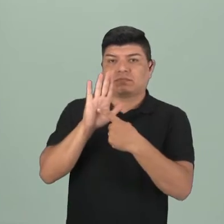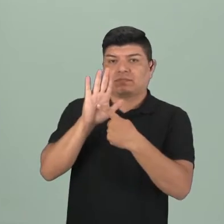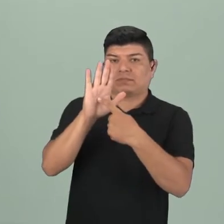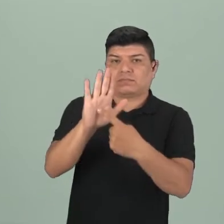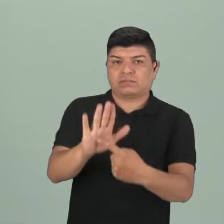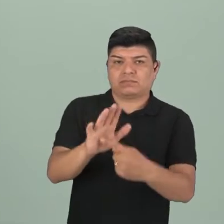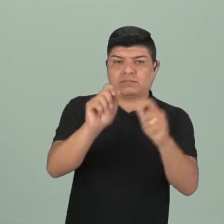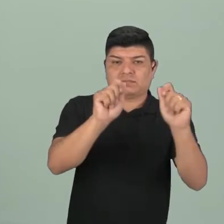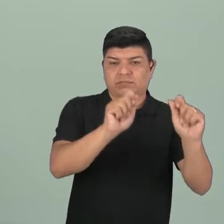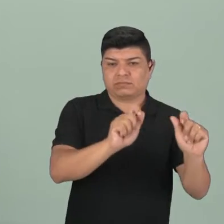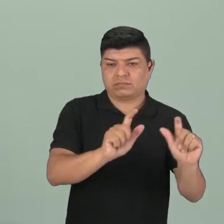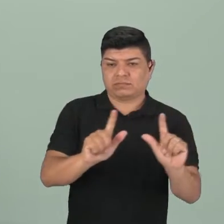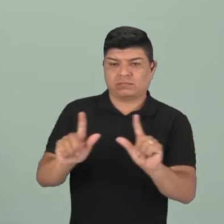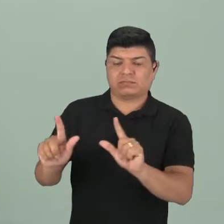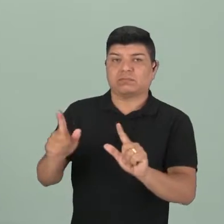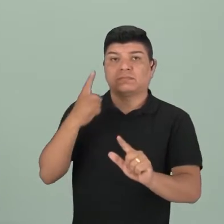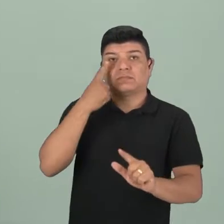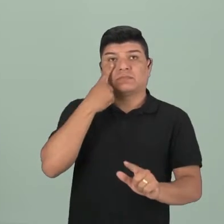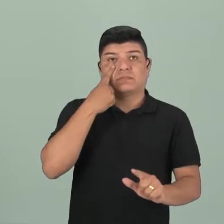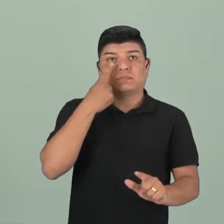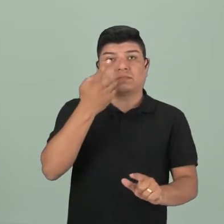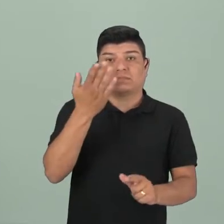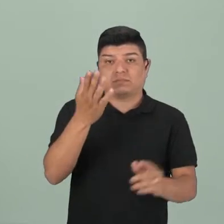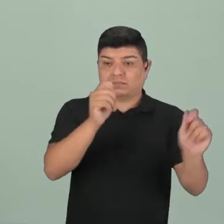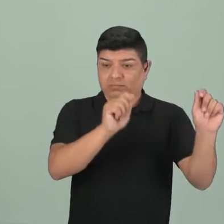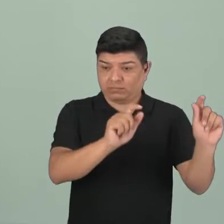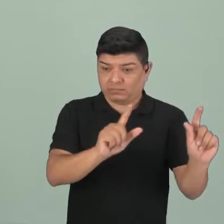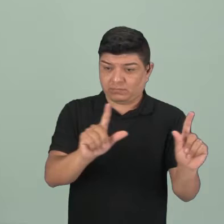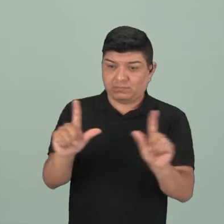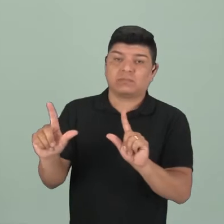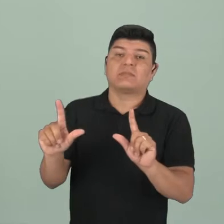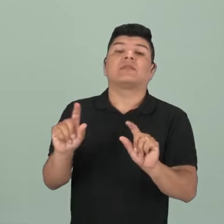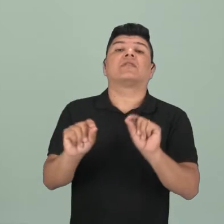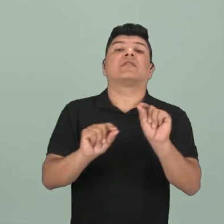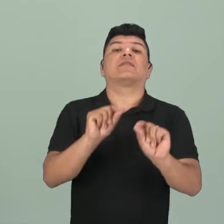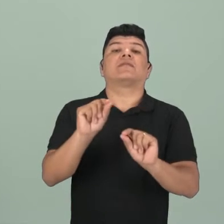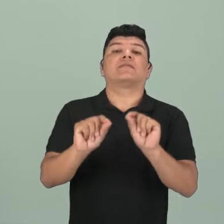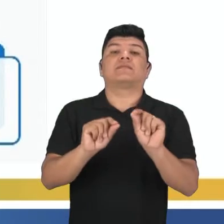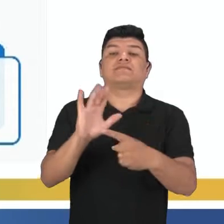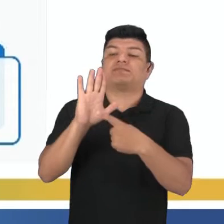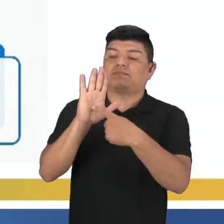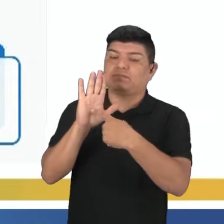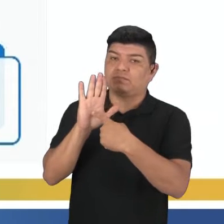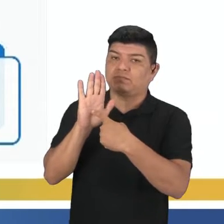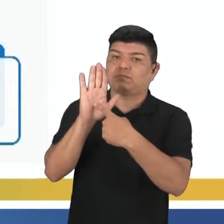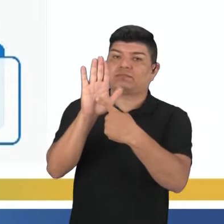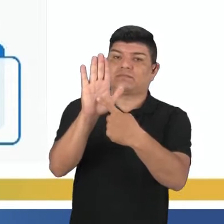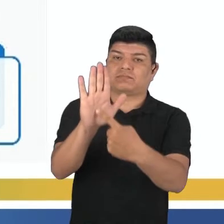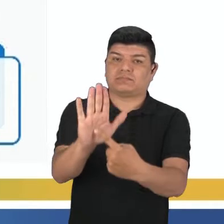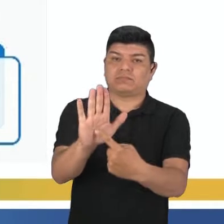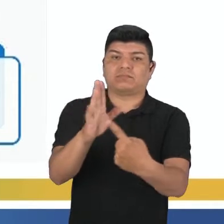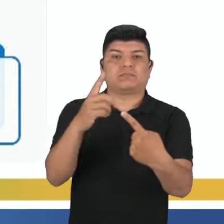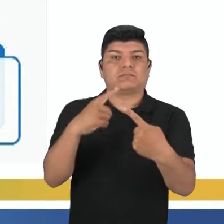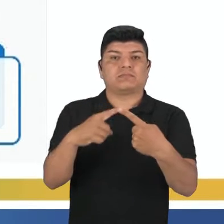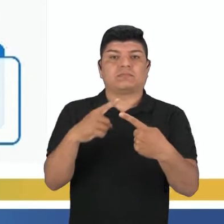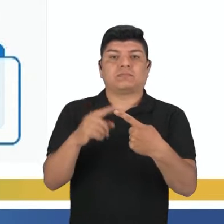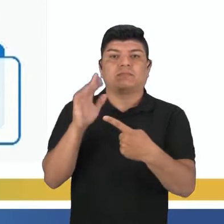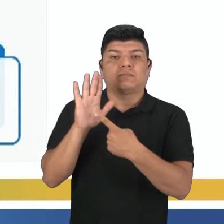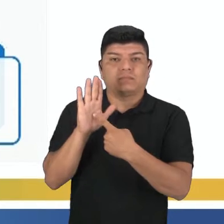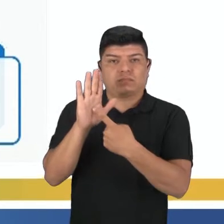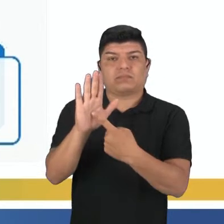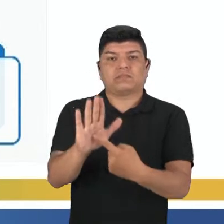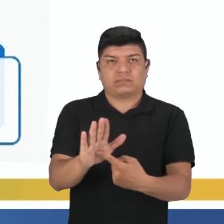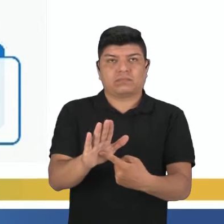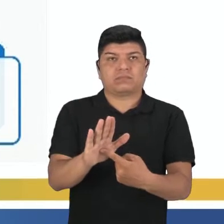apresentação de um slide desse aí que vocês estão acompanhando na tela de vocês, chamo o que é isso aí de expositivo, né? Porque está